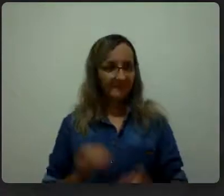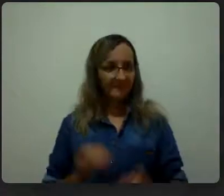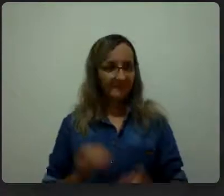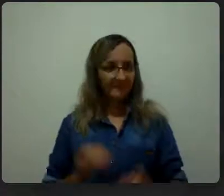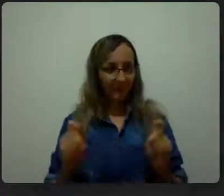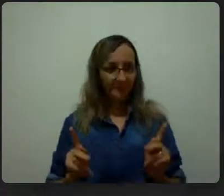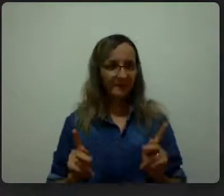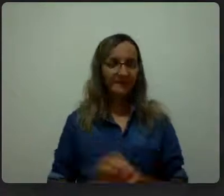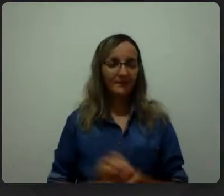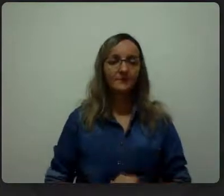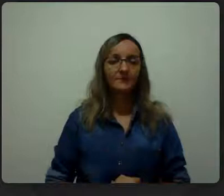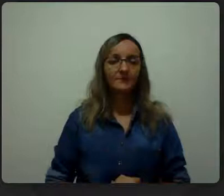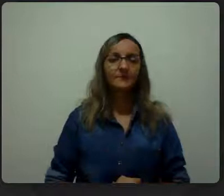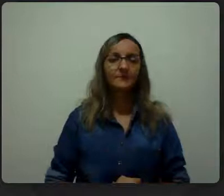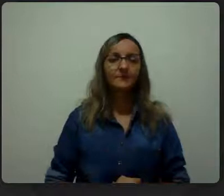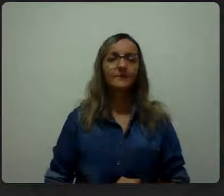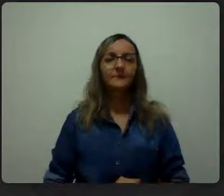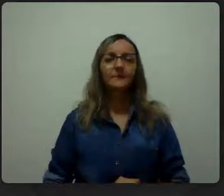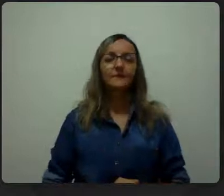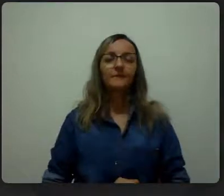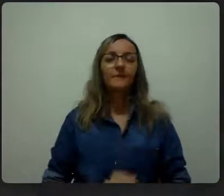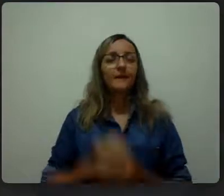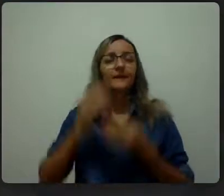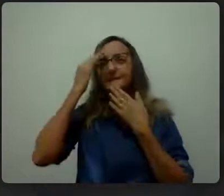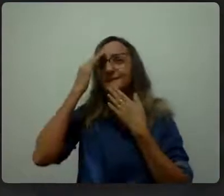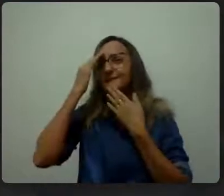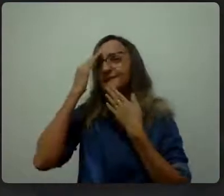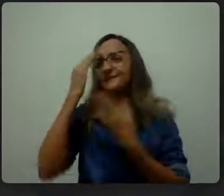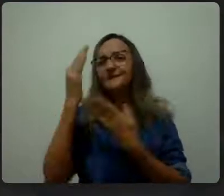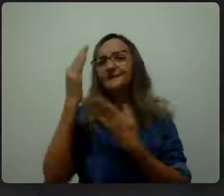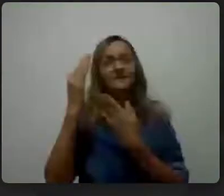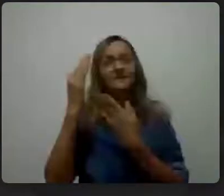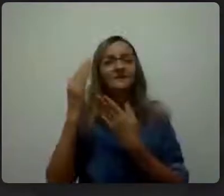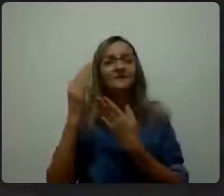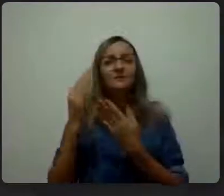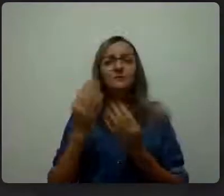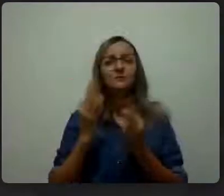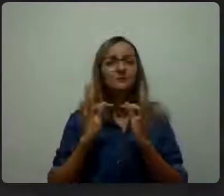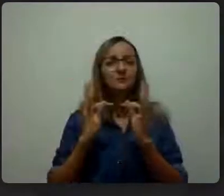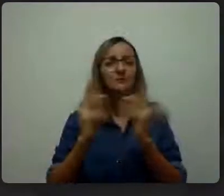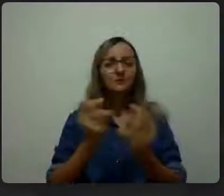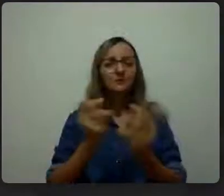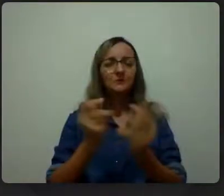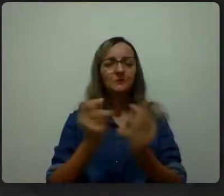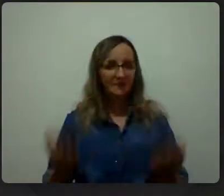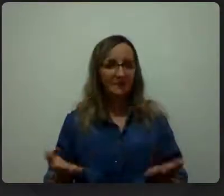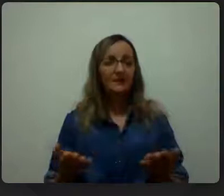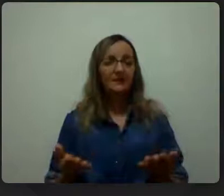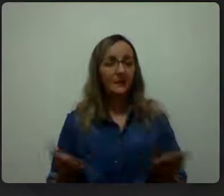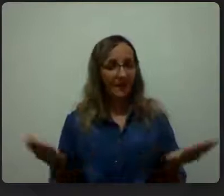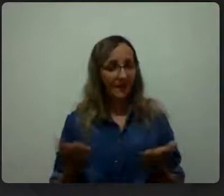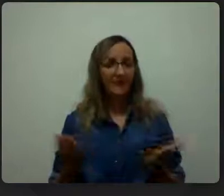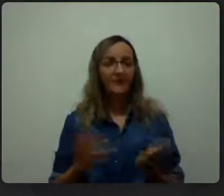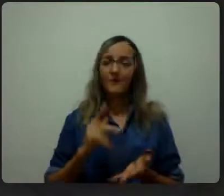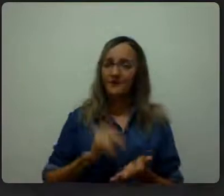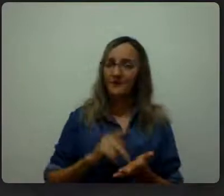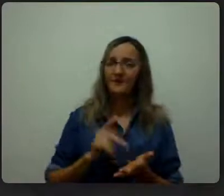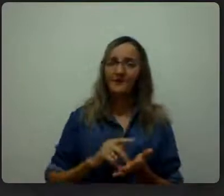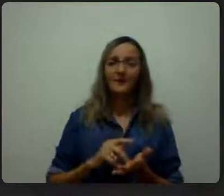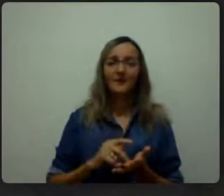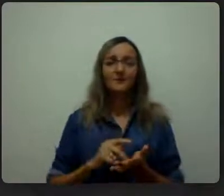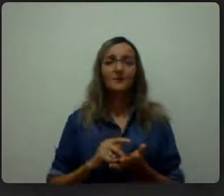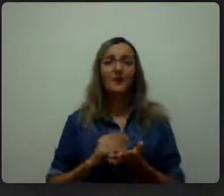gente quer ainda mais gente. Vamos trazer mais pessoas, então... Por favor, divulguem aí para os seus amigos, para os seus colegas. A gente quer fazer bombar realmente